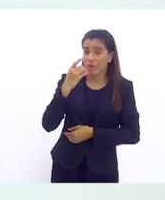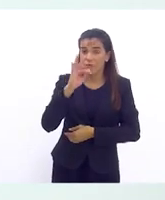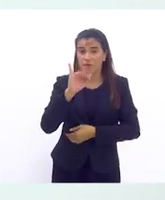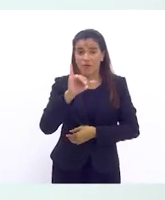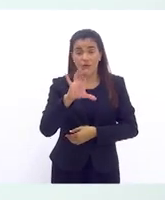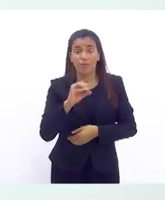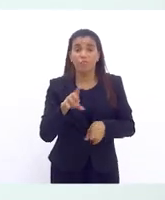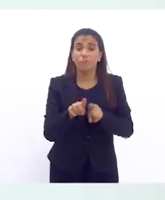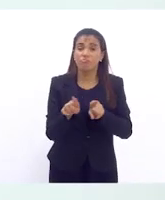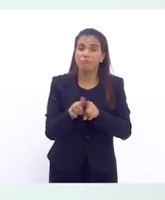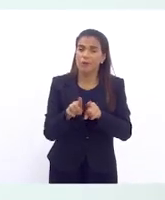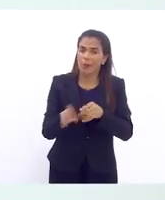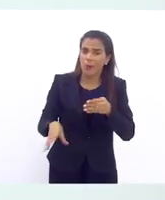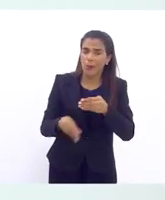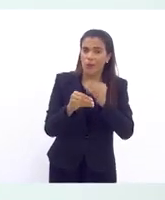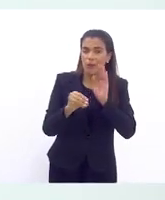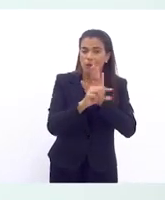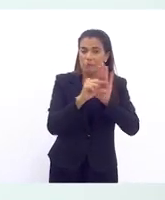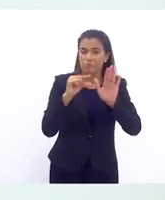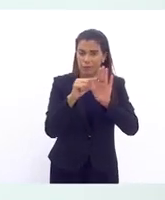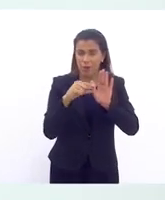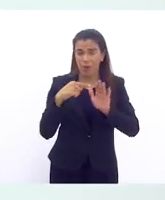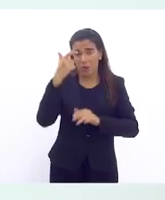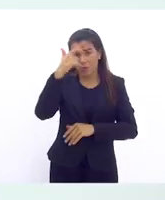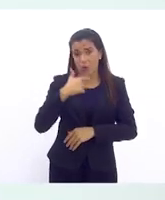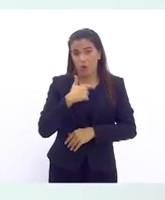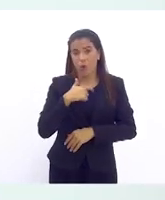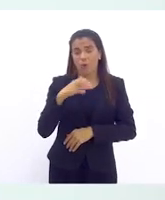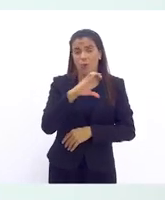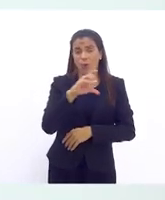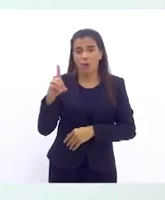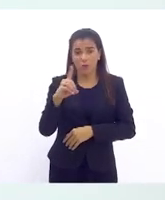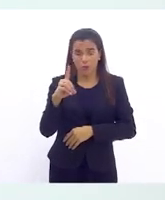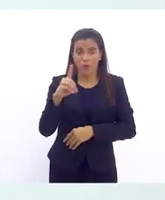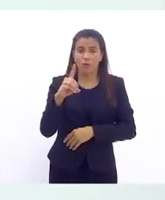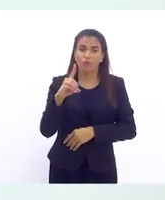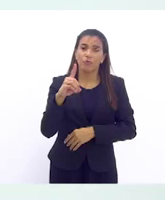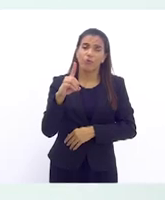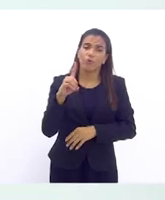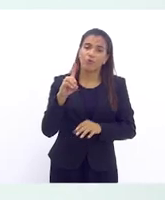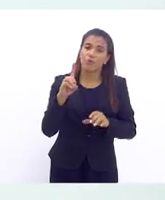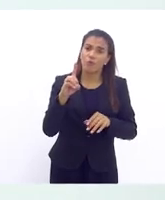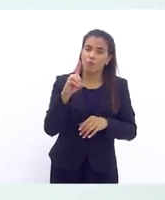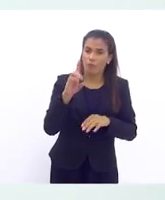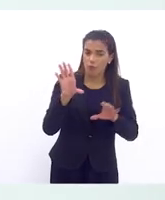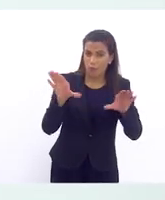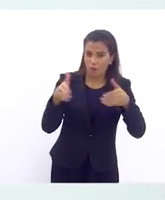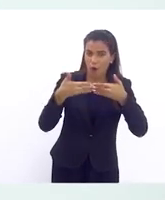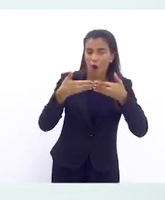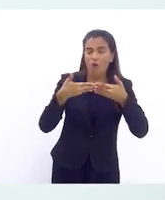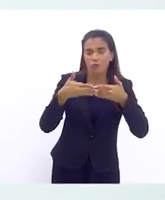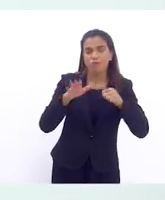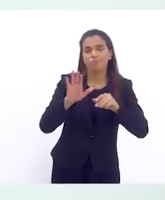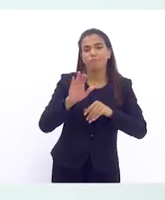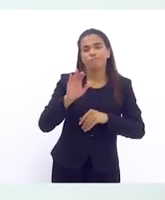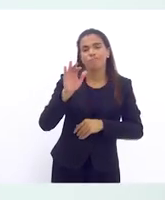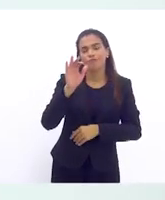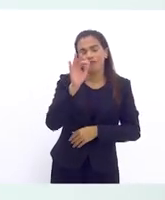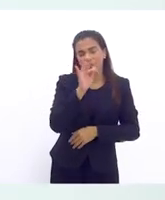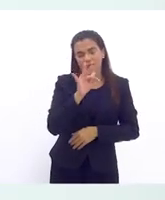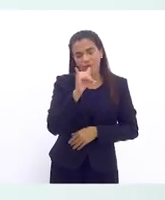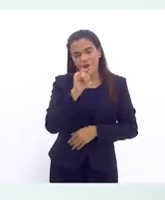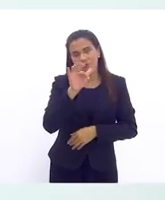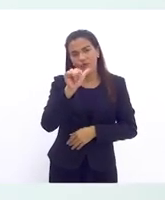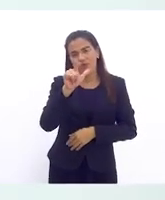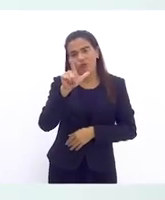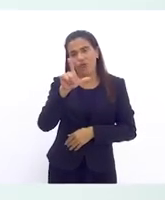incluir eu tô como coordenadora do fórum Fluminense de comitê de bacia da gente incluir o fórum nos debates do fecan porque pode